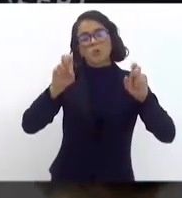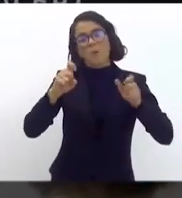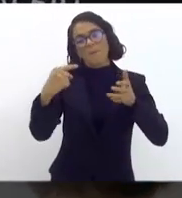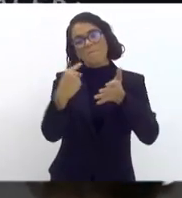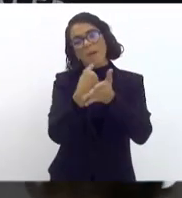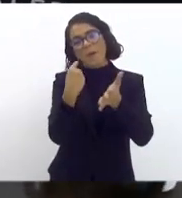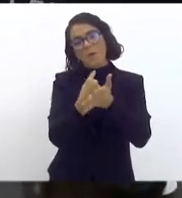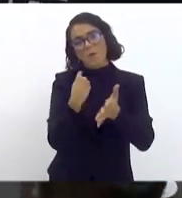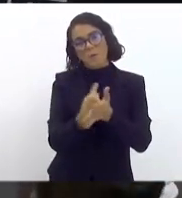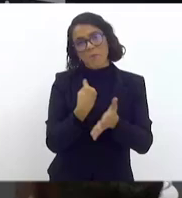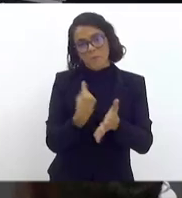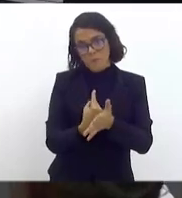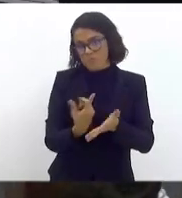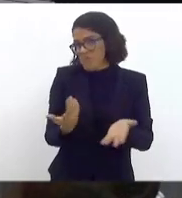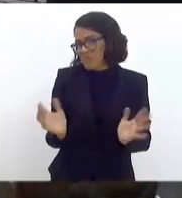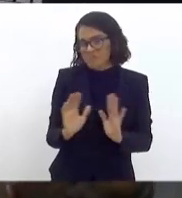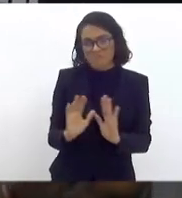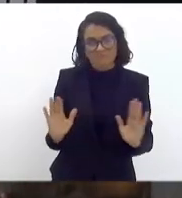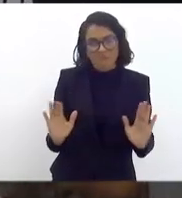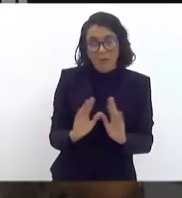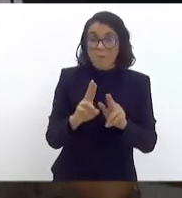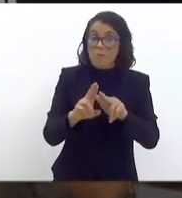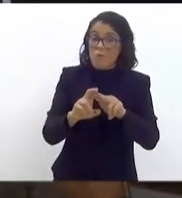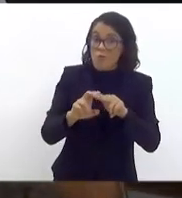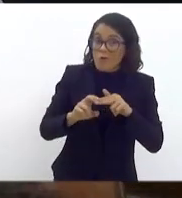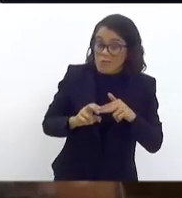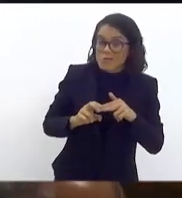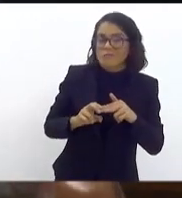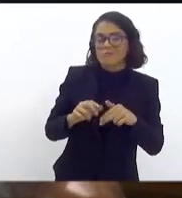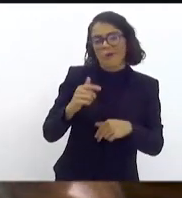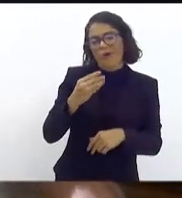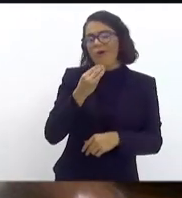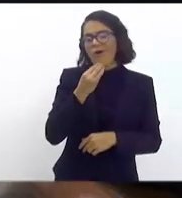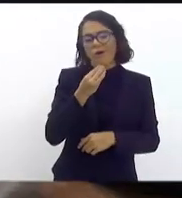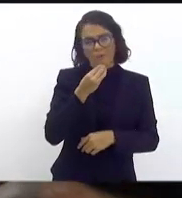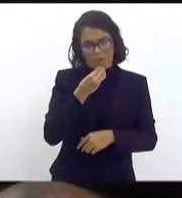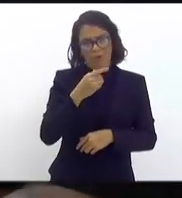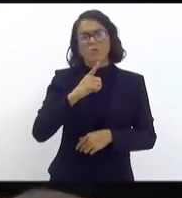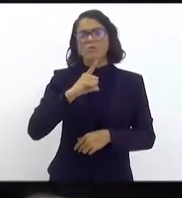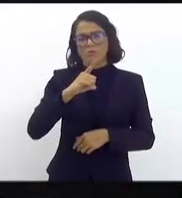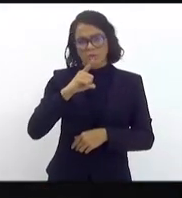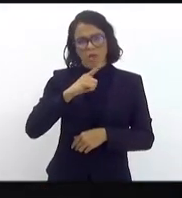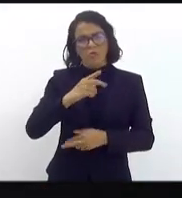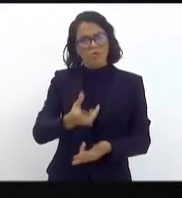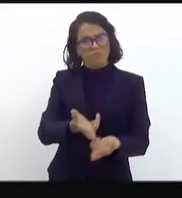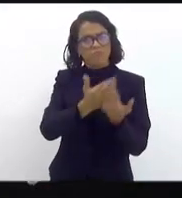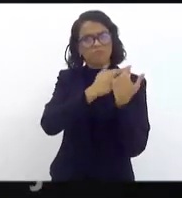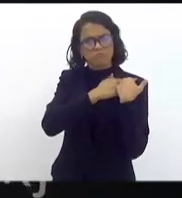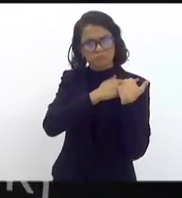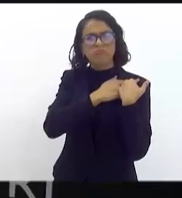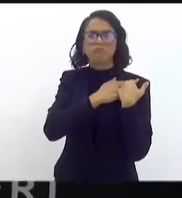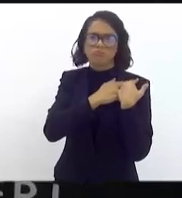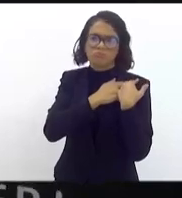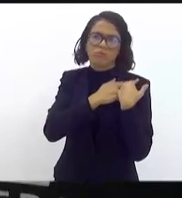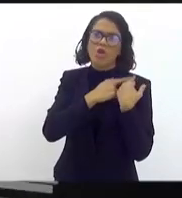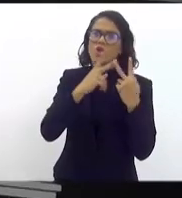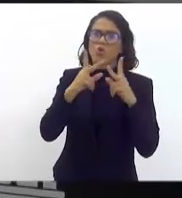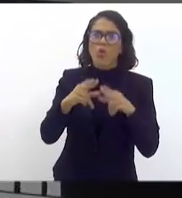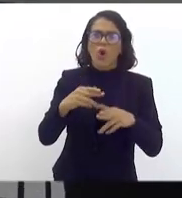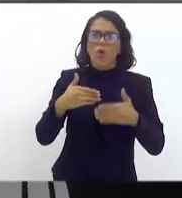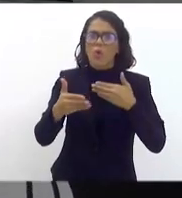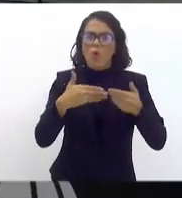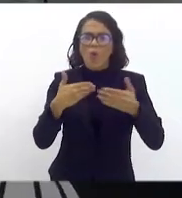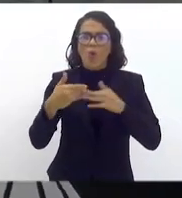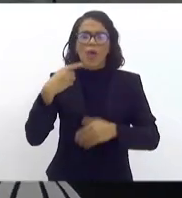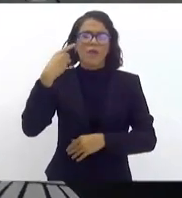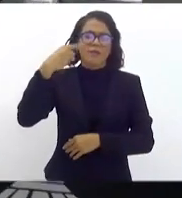que podem ser me dirigidos. Por esta razão, claro, tenho o dever de colaboração como qualquer operador do direito, como